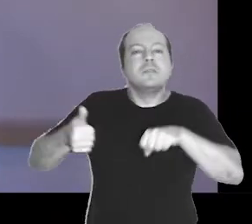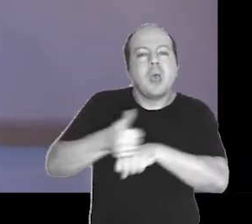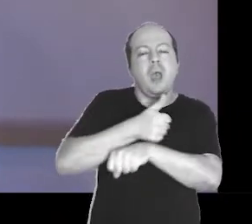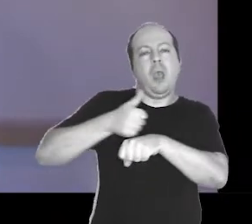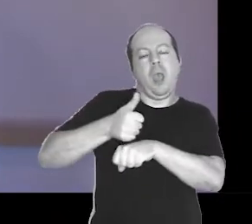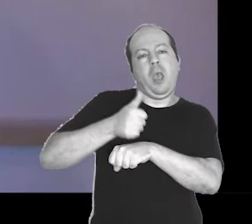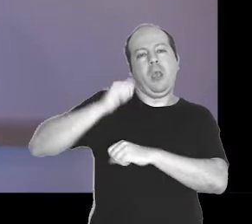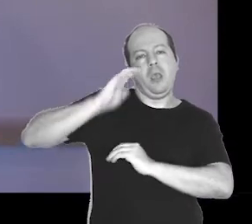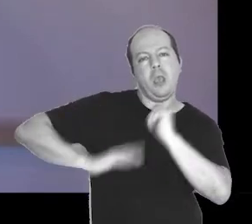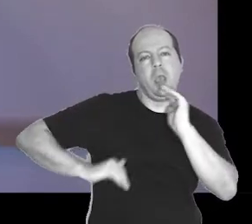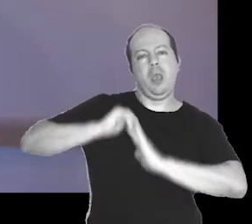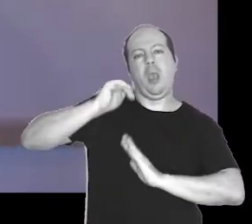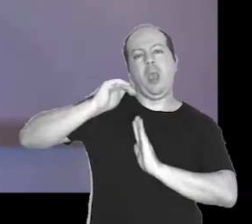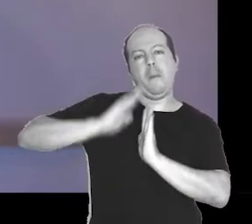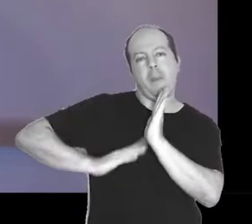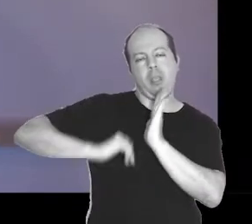criadora,